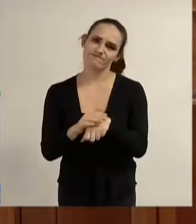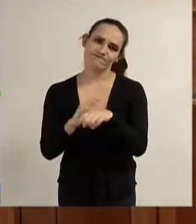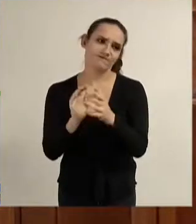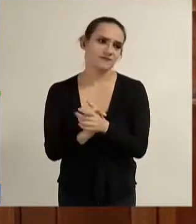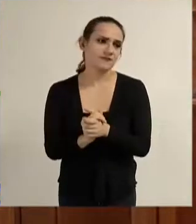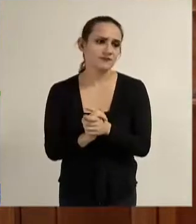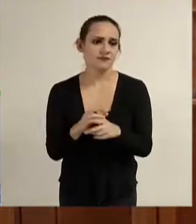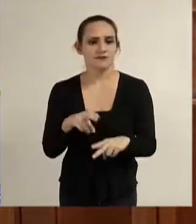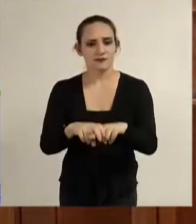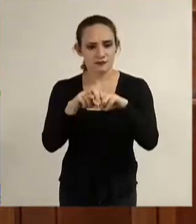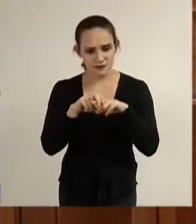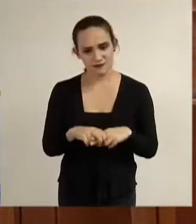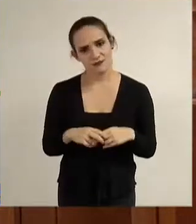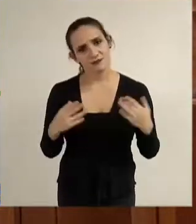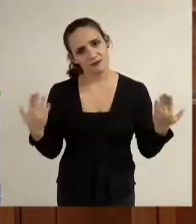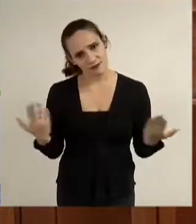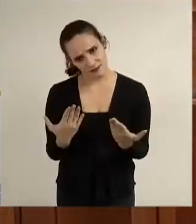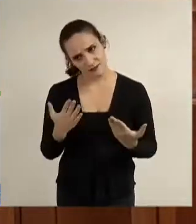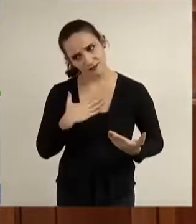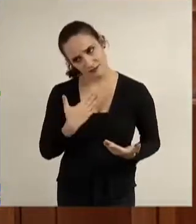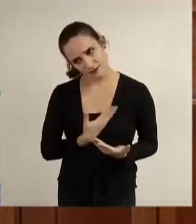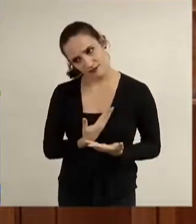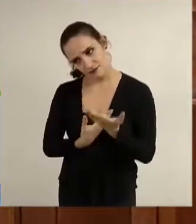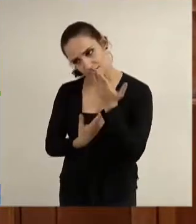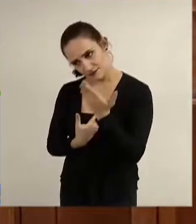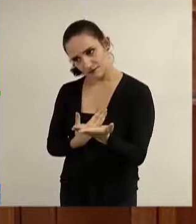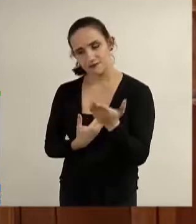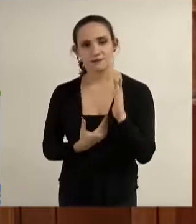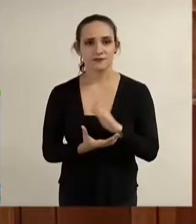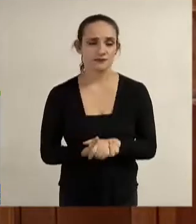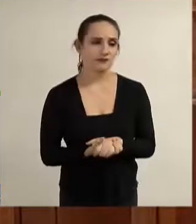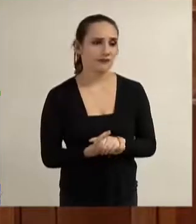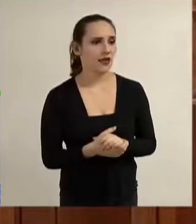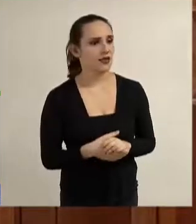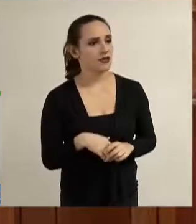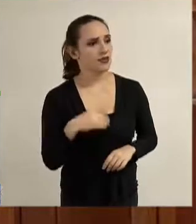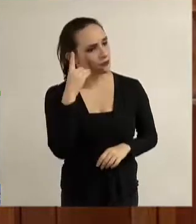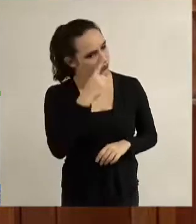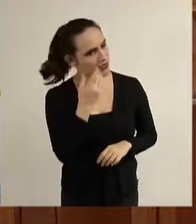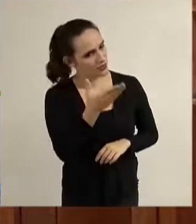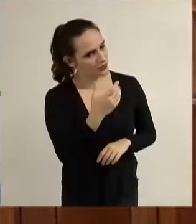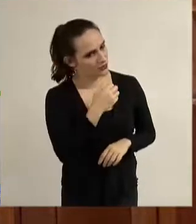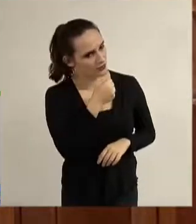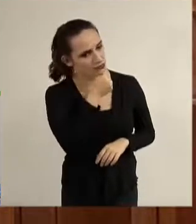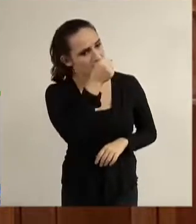passa. Portanto, caro amigo Barbosinha,